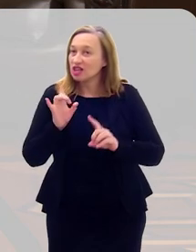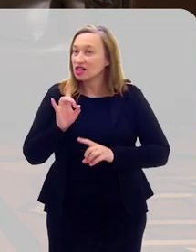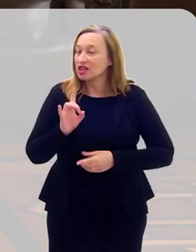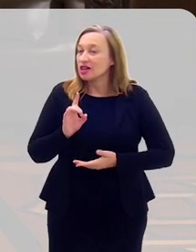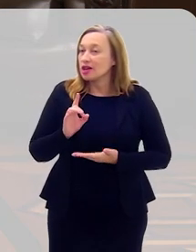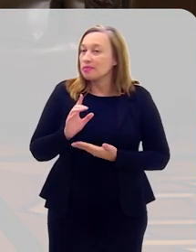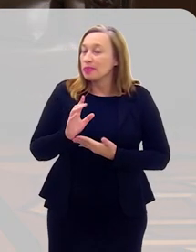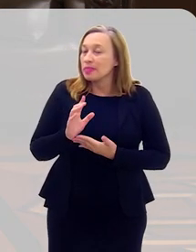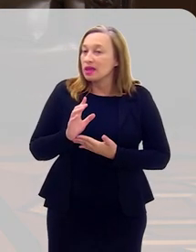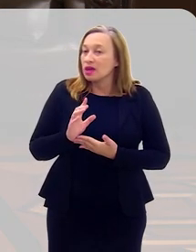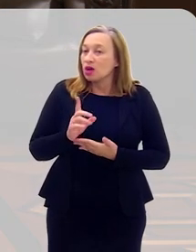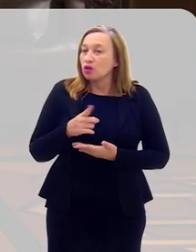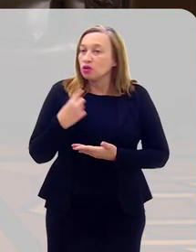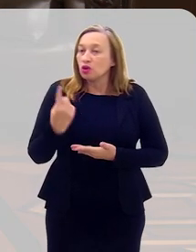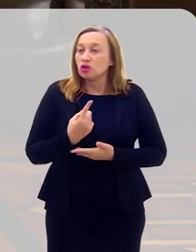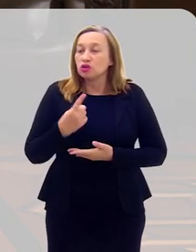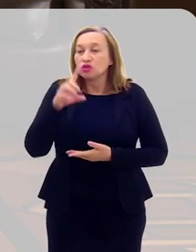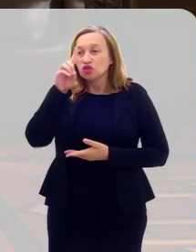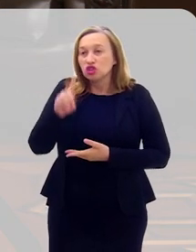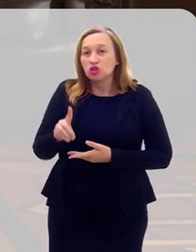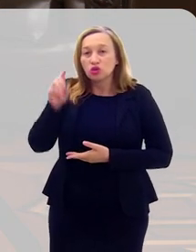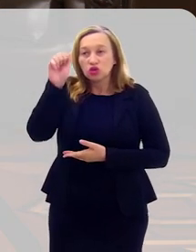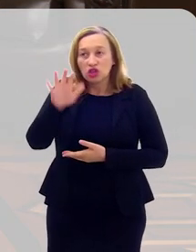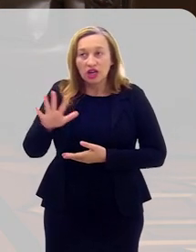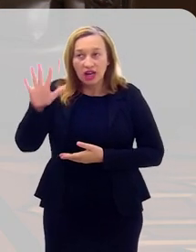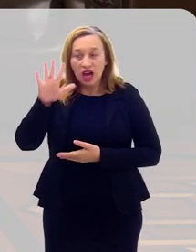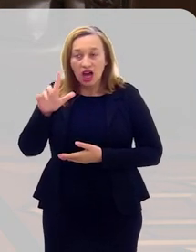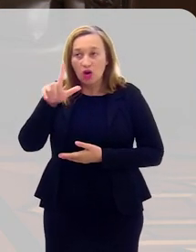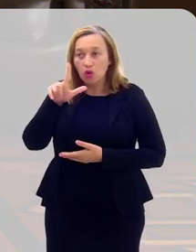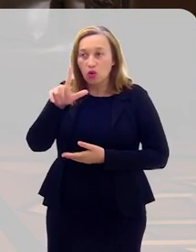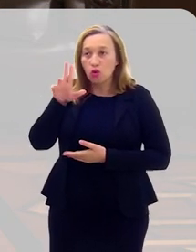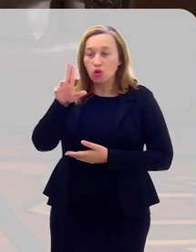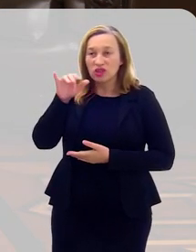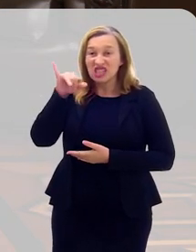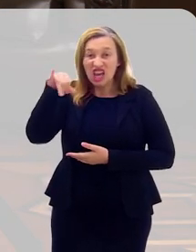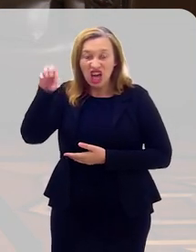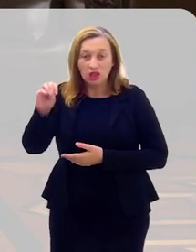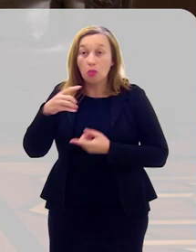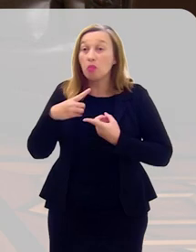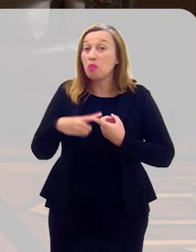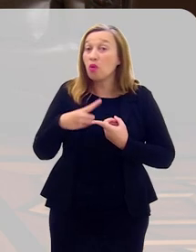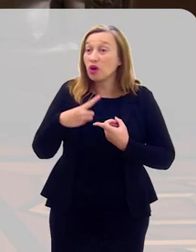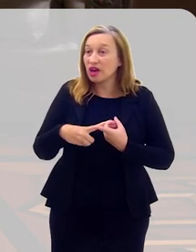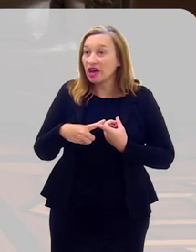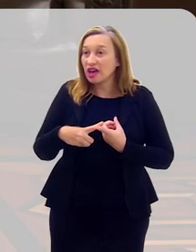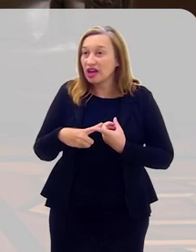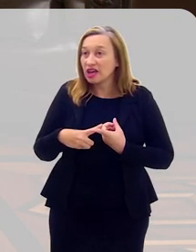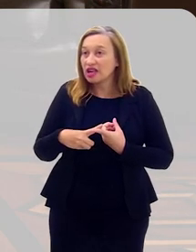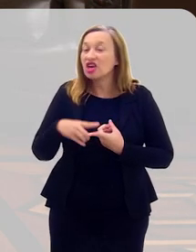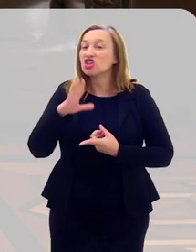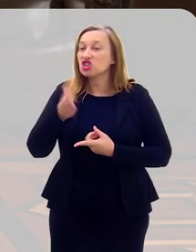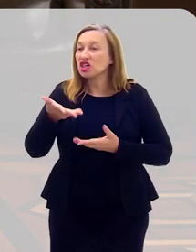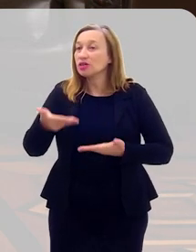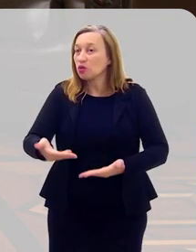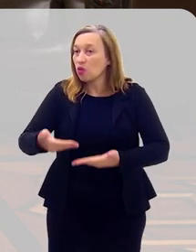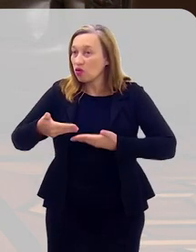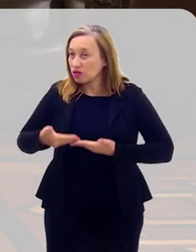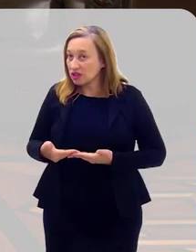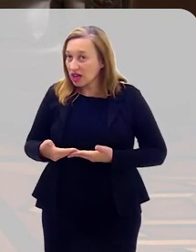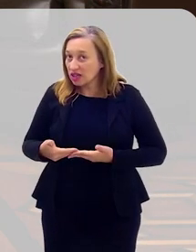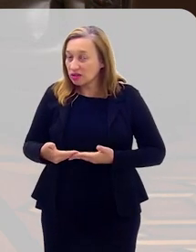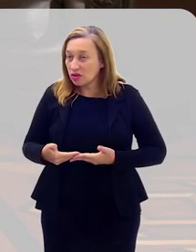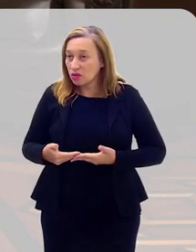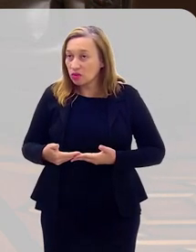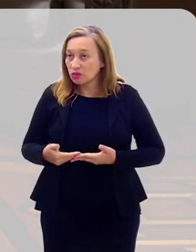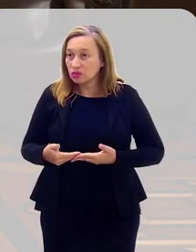já que ele está aqui, ao nosso diretor-geral, Luciano, porque ele já tinha me